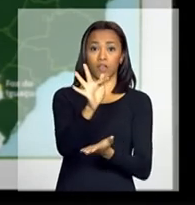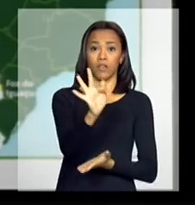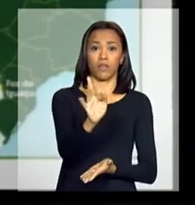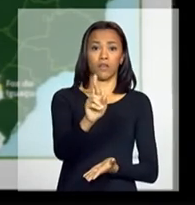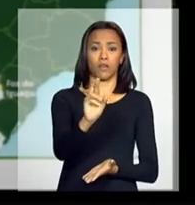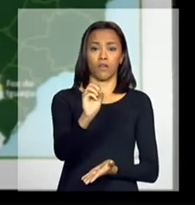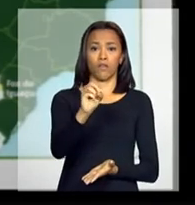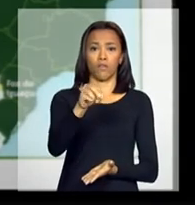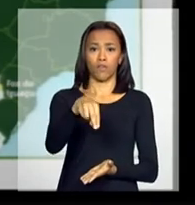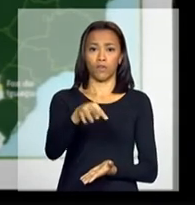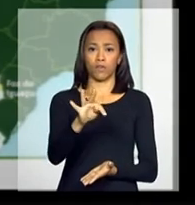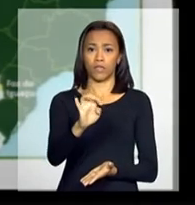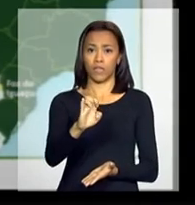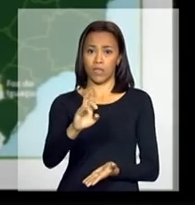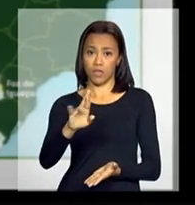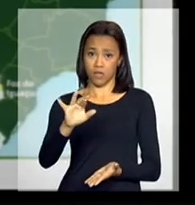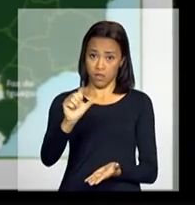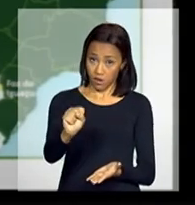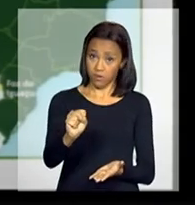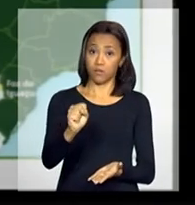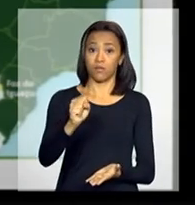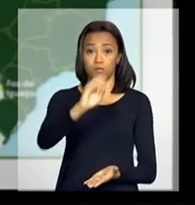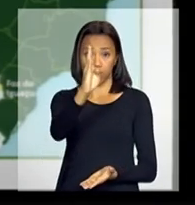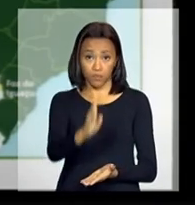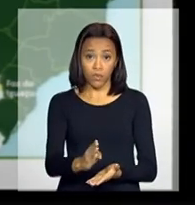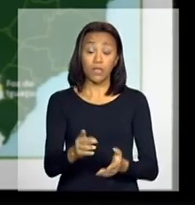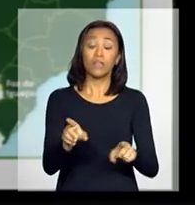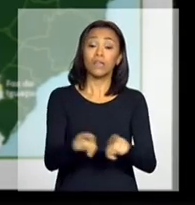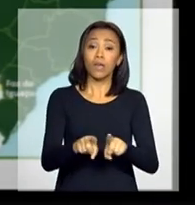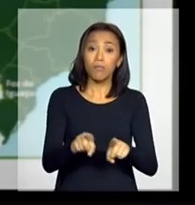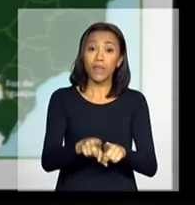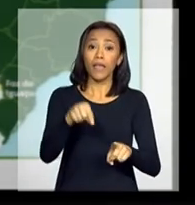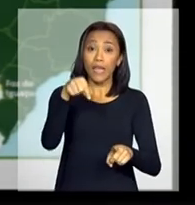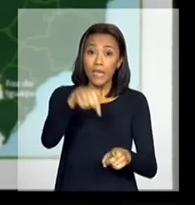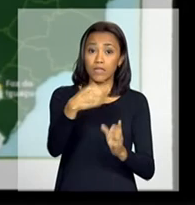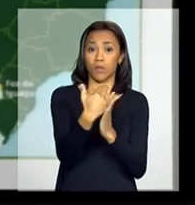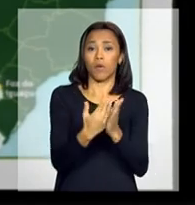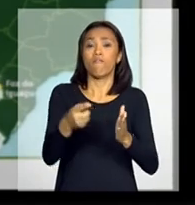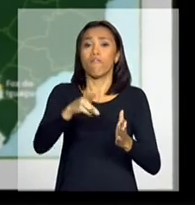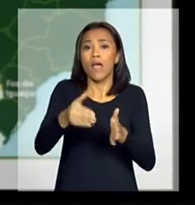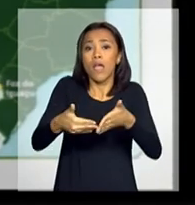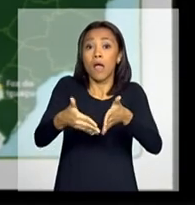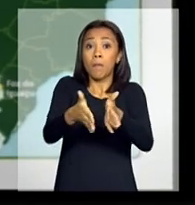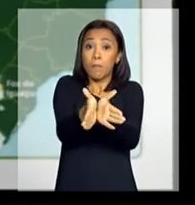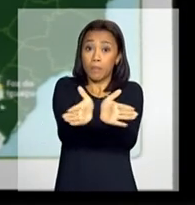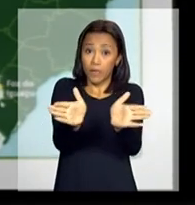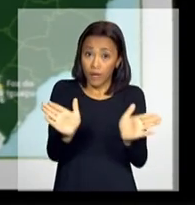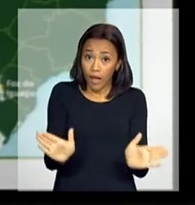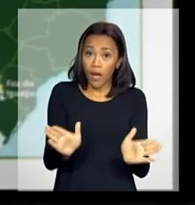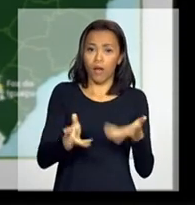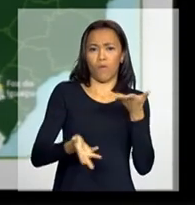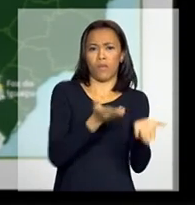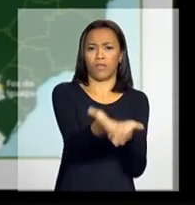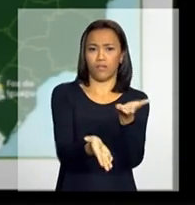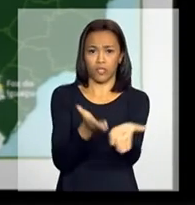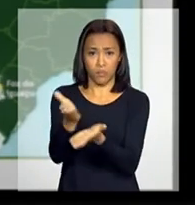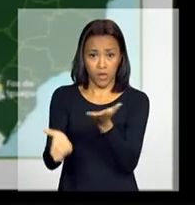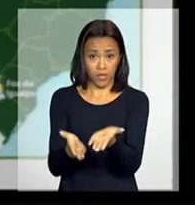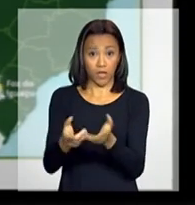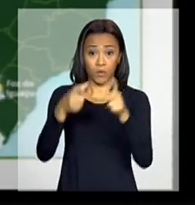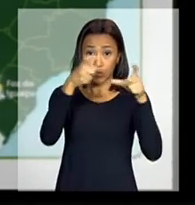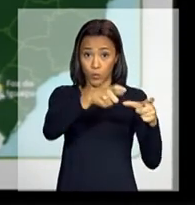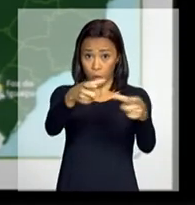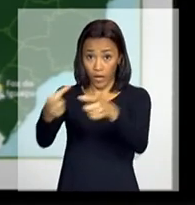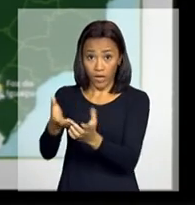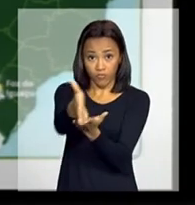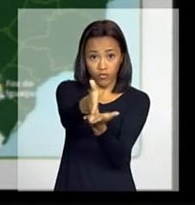programa mulher viver sem violência também ampliará Esse é o atendimento nas regiões de fronteiras